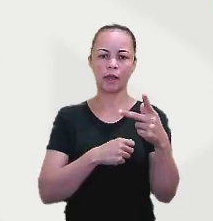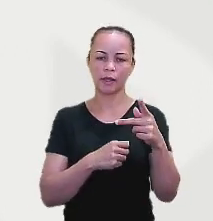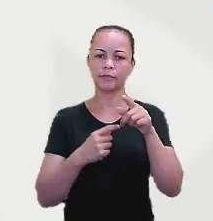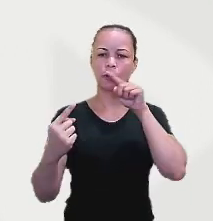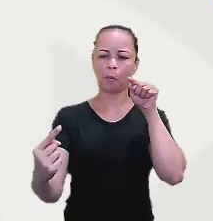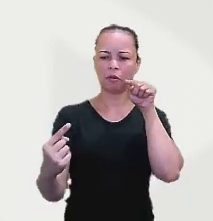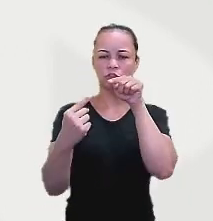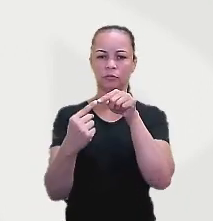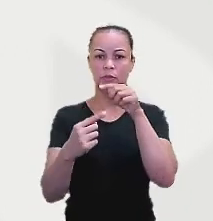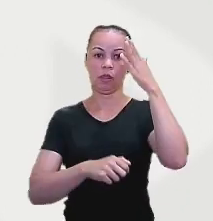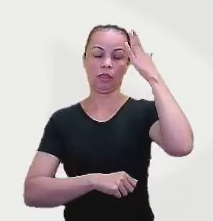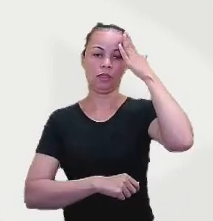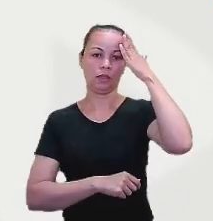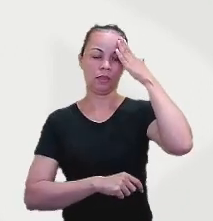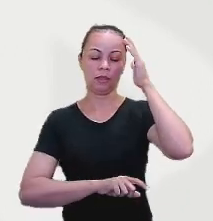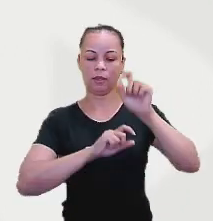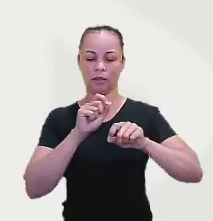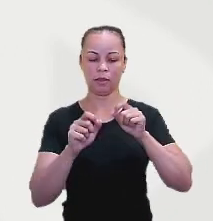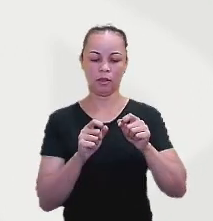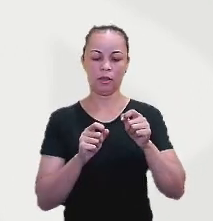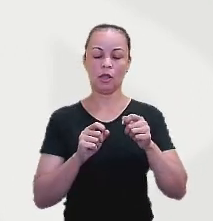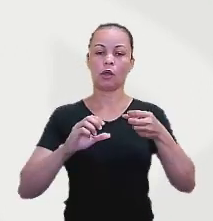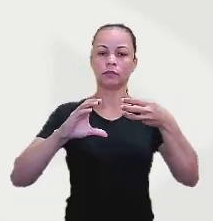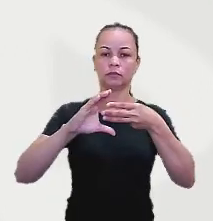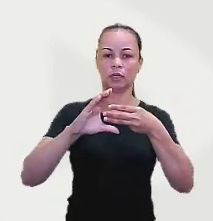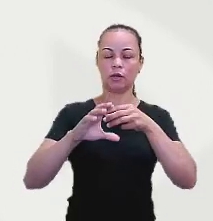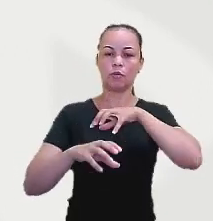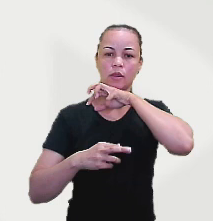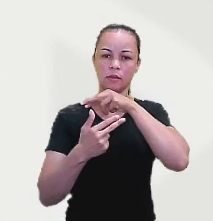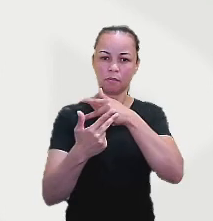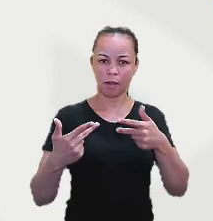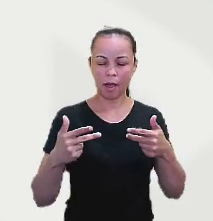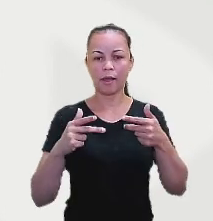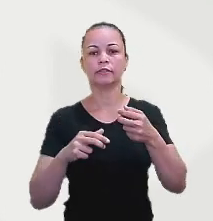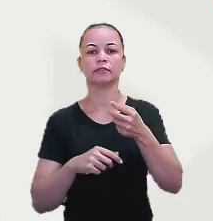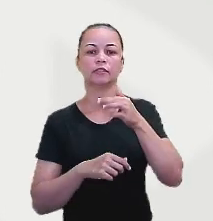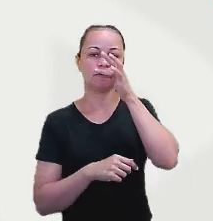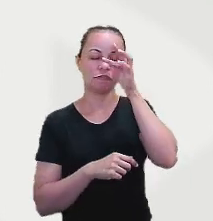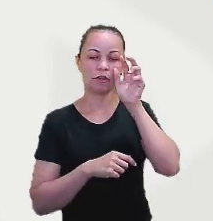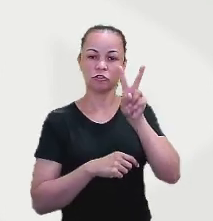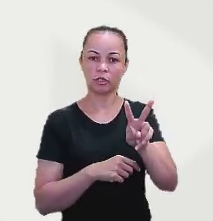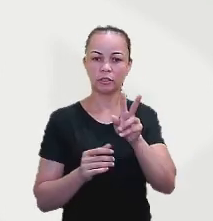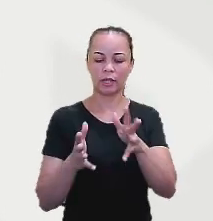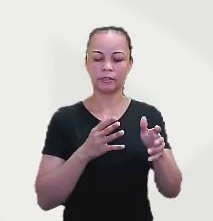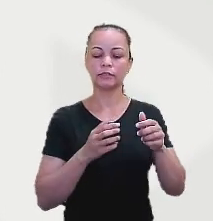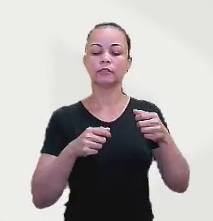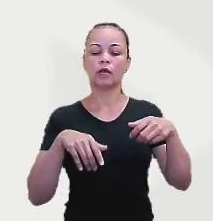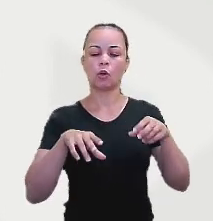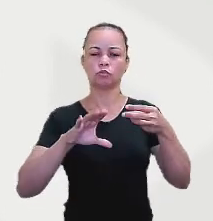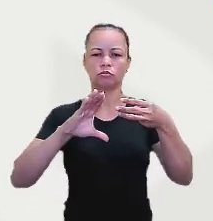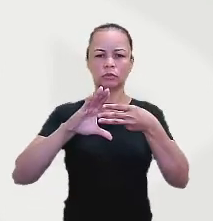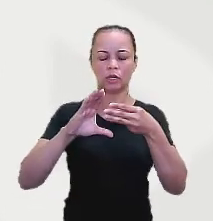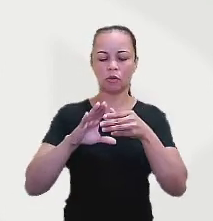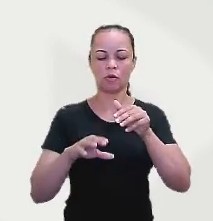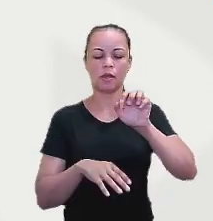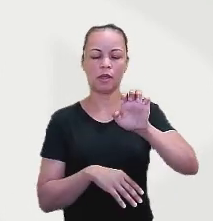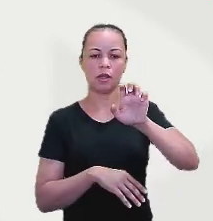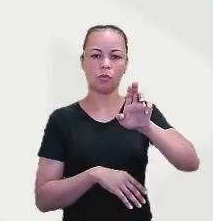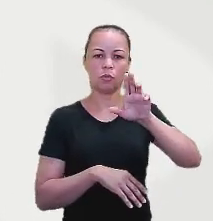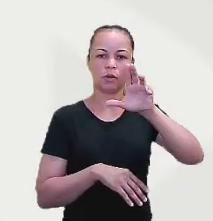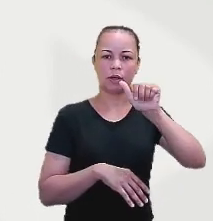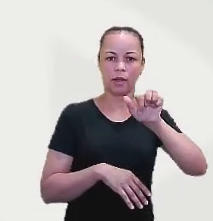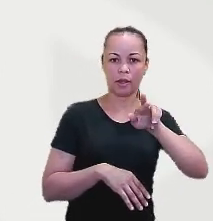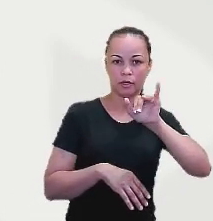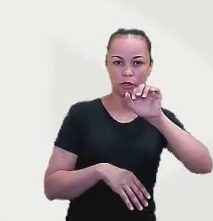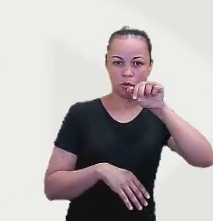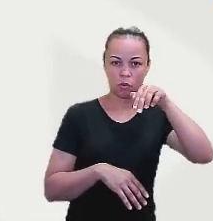Compreender que as células animais e vegetais são células do tipo eucarionte, eucariota, tá? Tem um núcleo individualizado